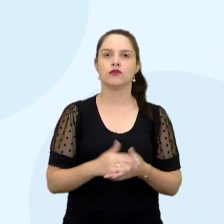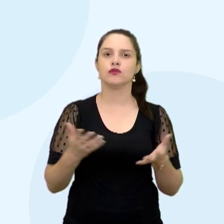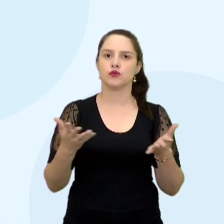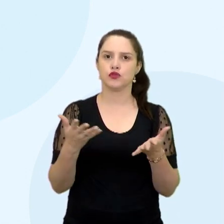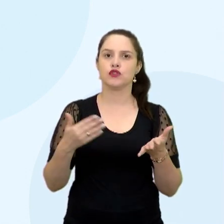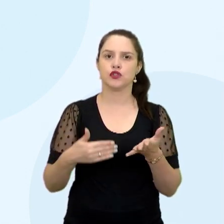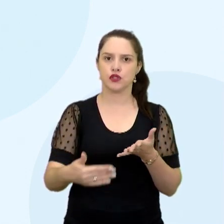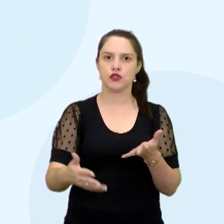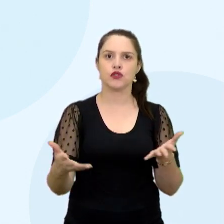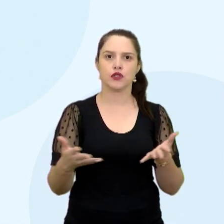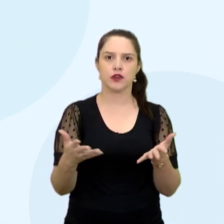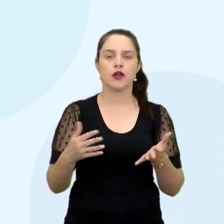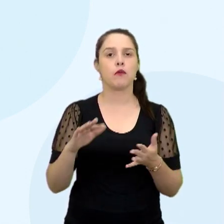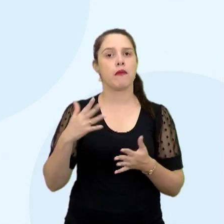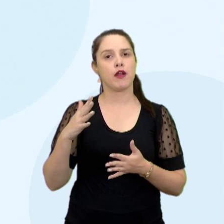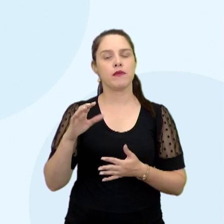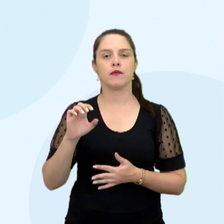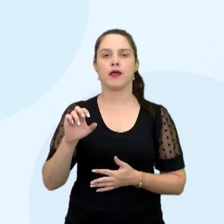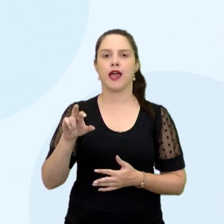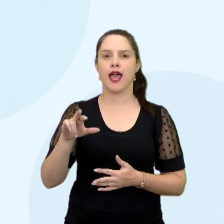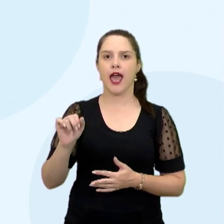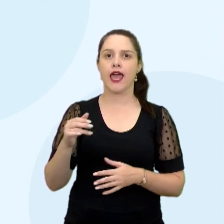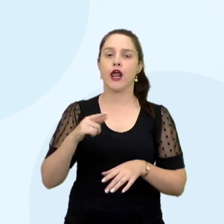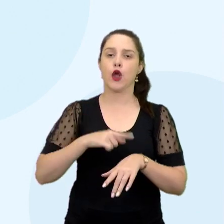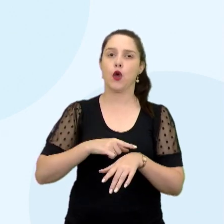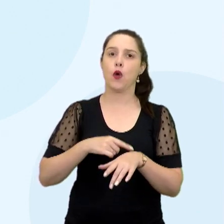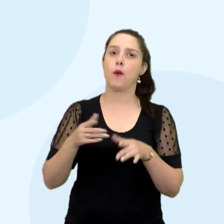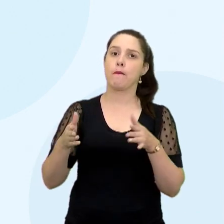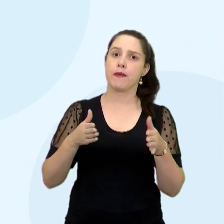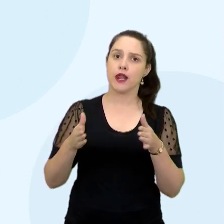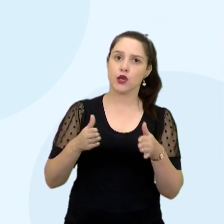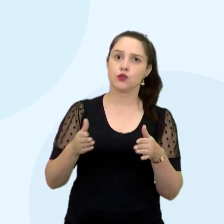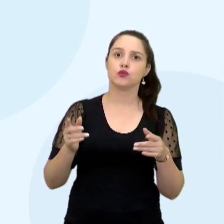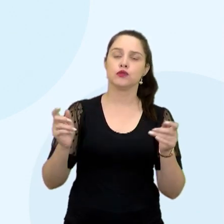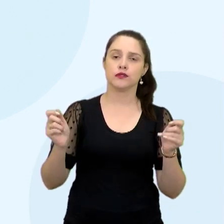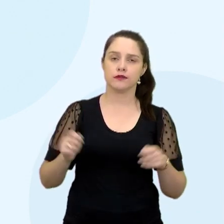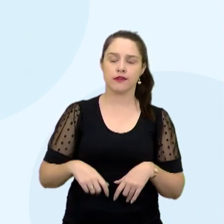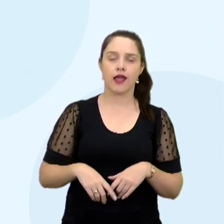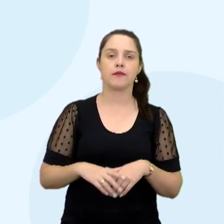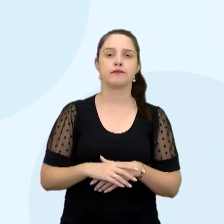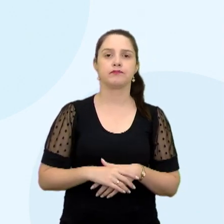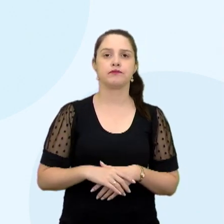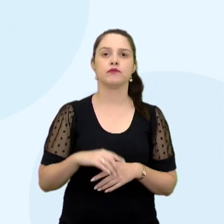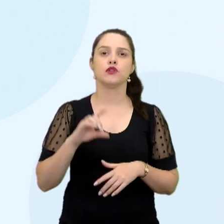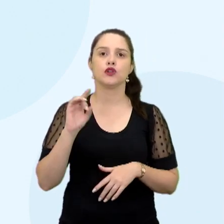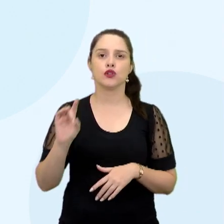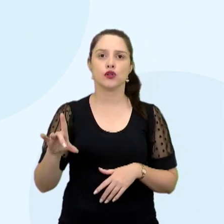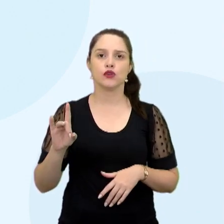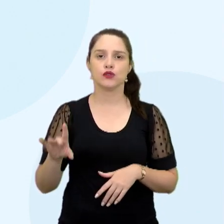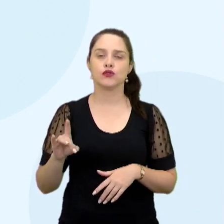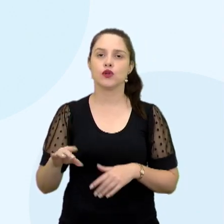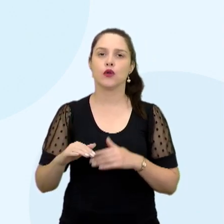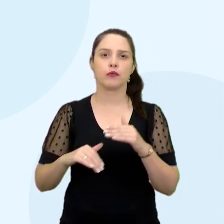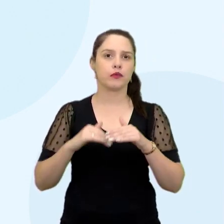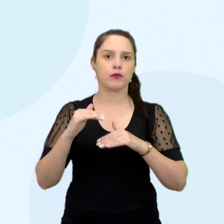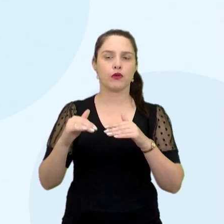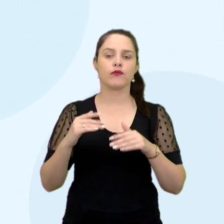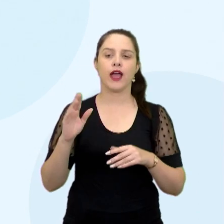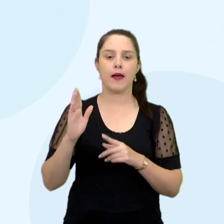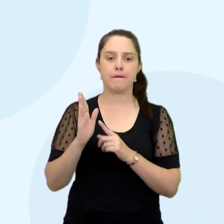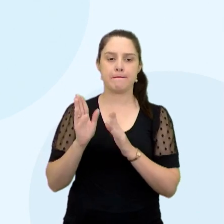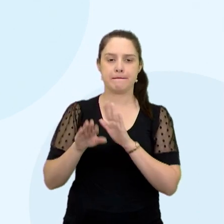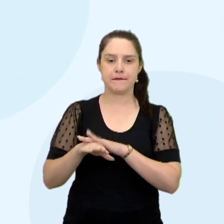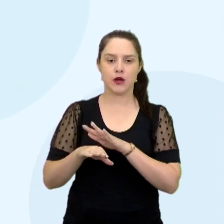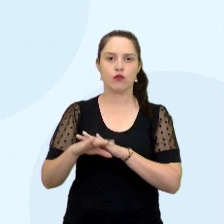vê que não tem nenhuma era, nenhum período, nenhuma época, nenhuma idade, só lá o tempo cronológico à direita.